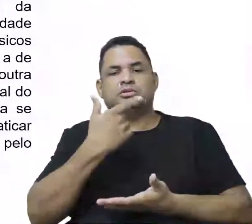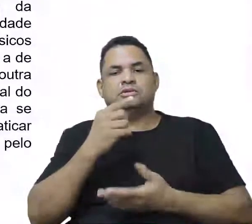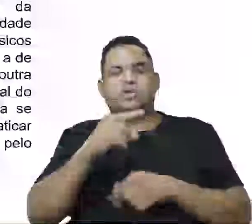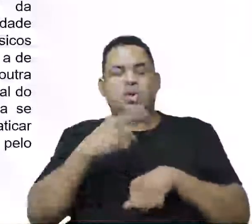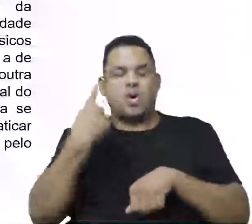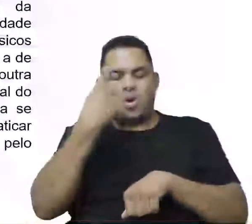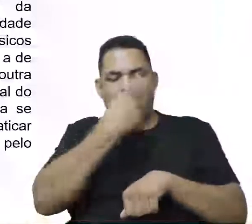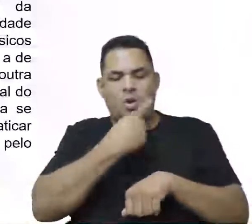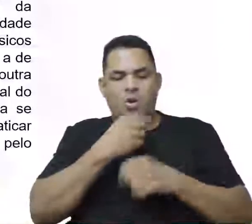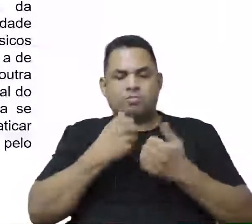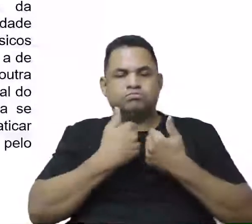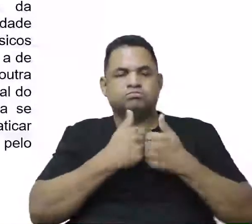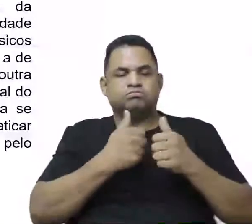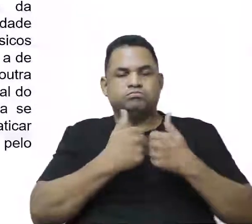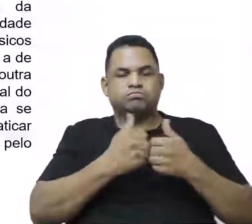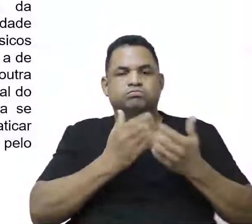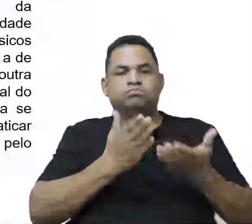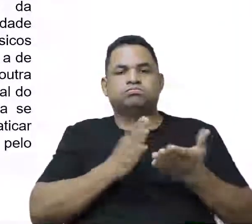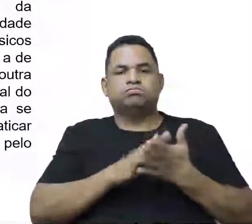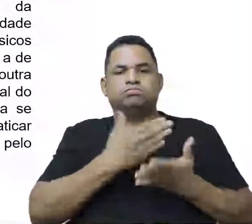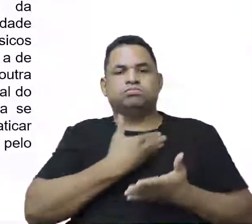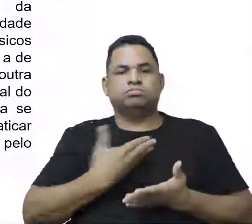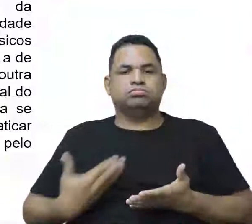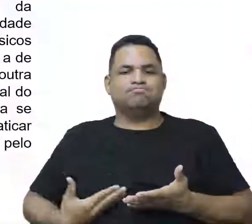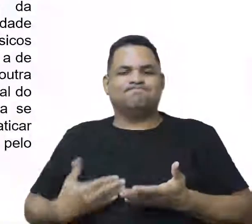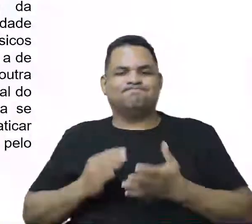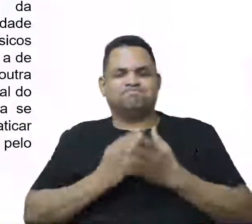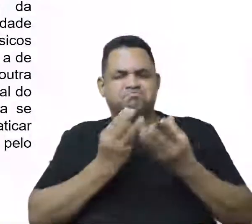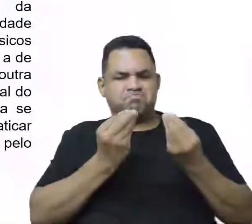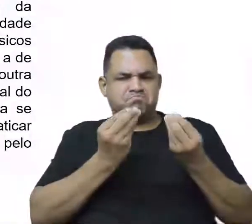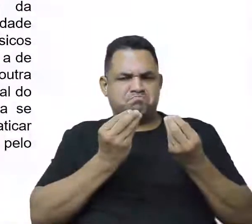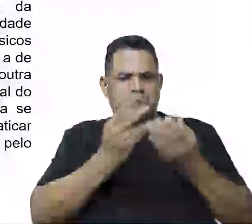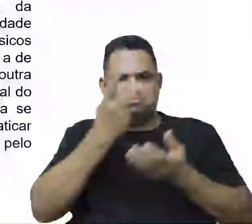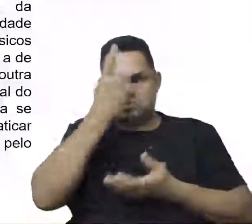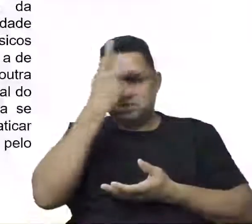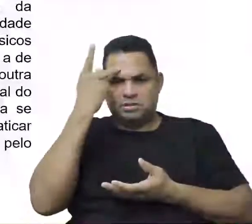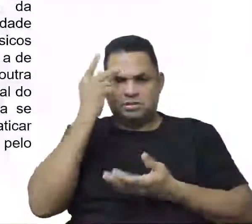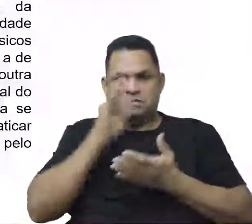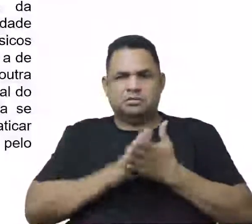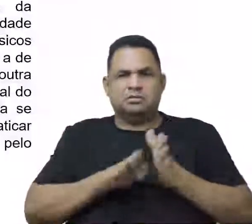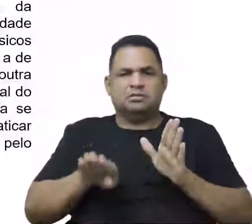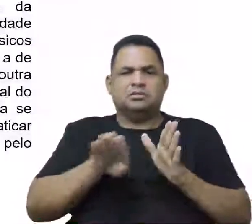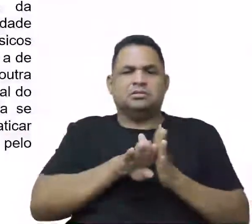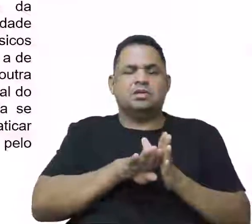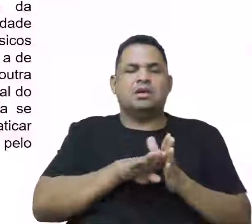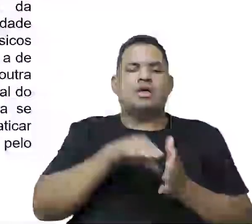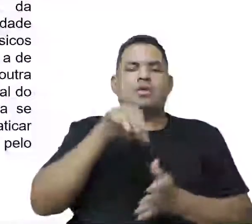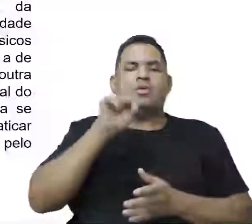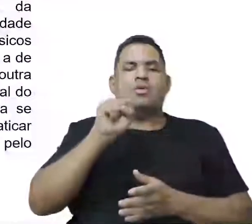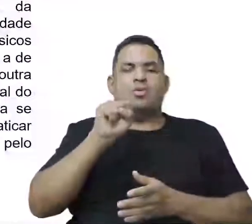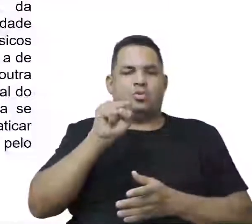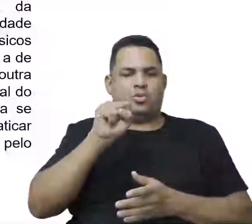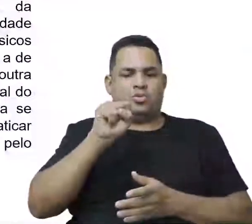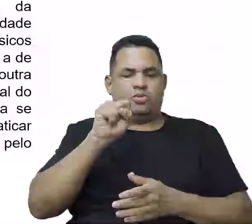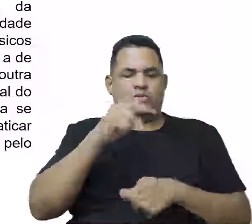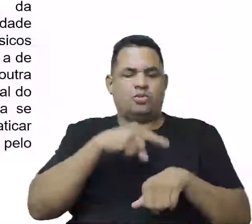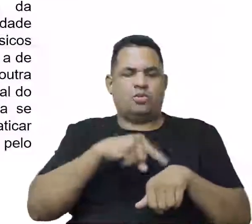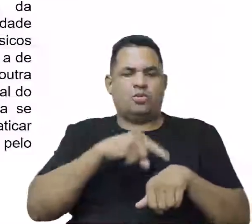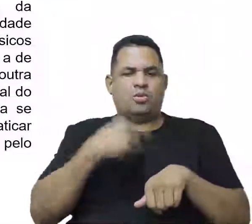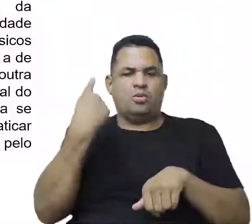de transporte público, em geral, lotado, para chegar às 8 horas ao